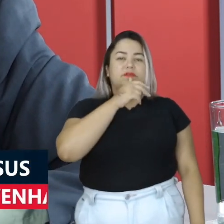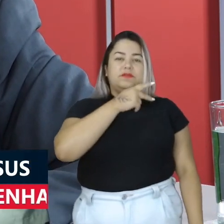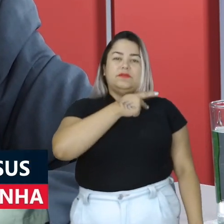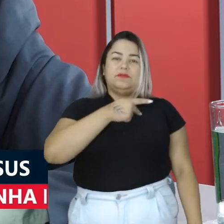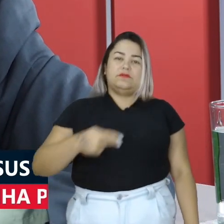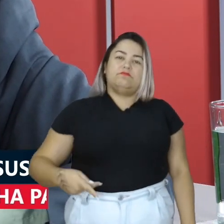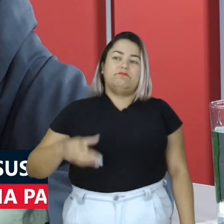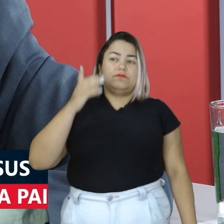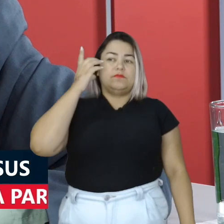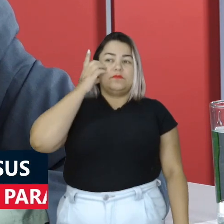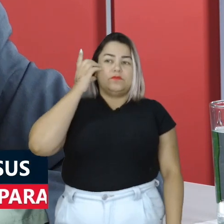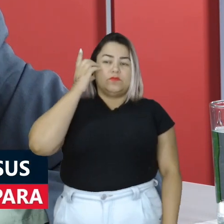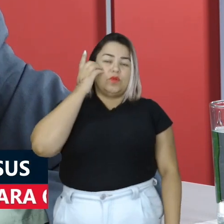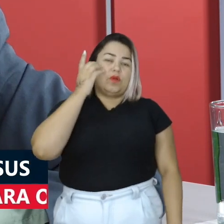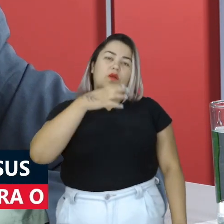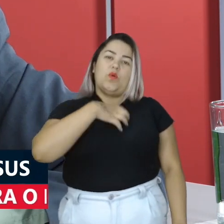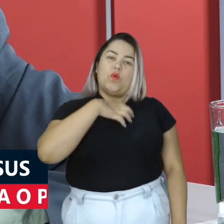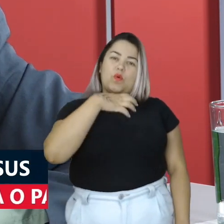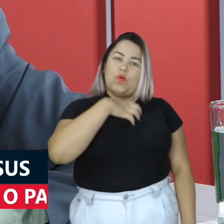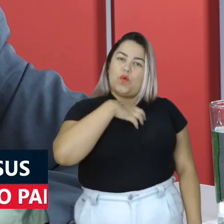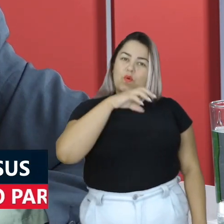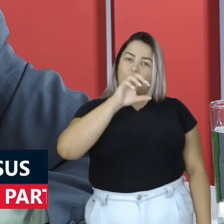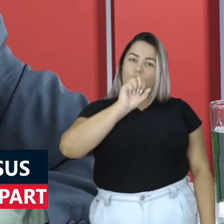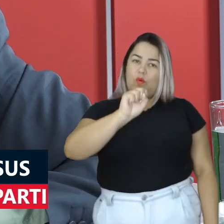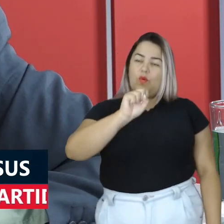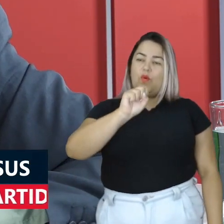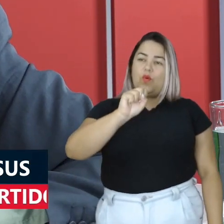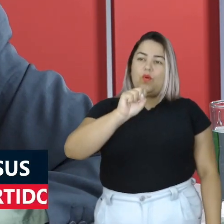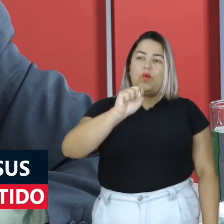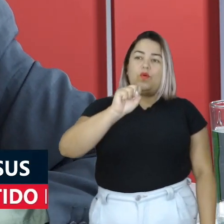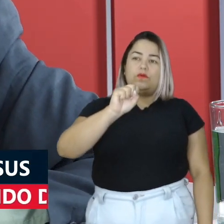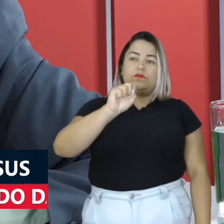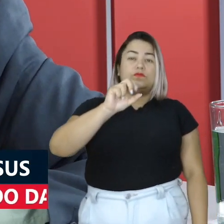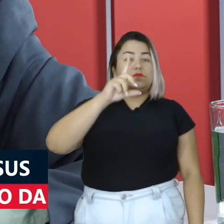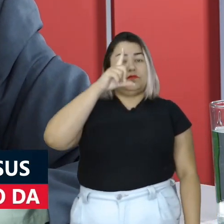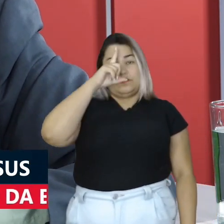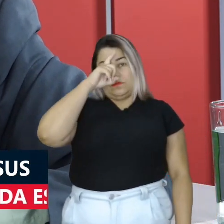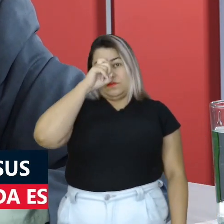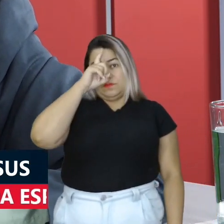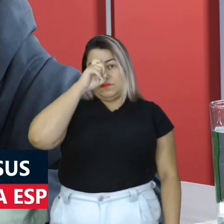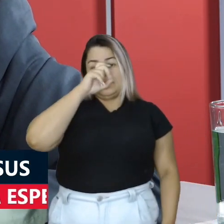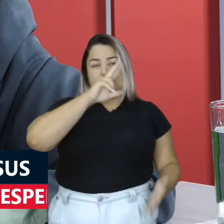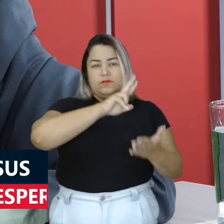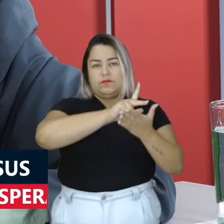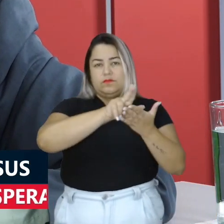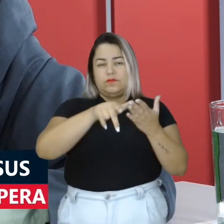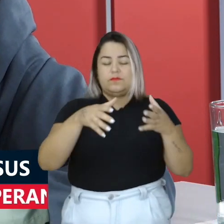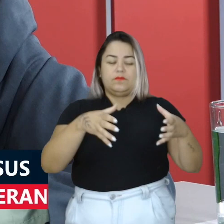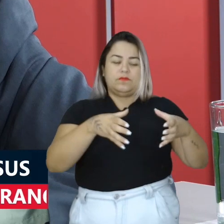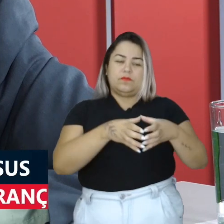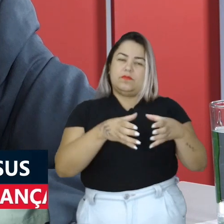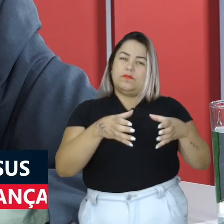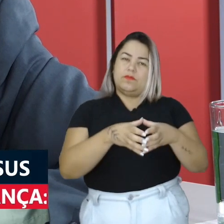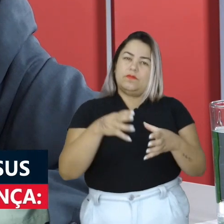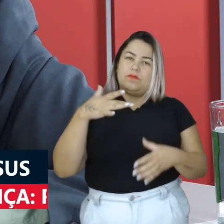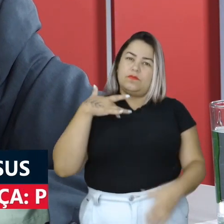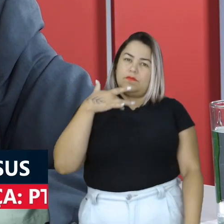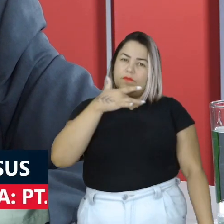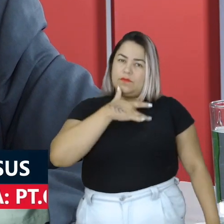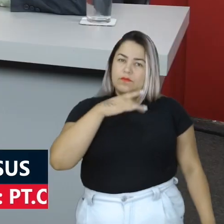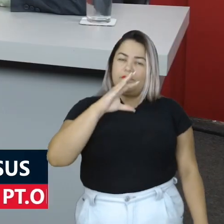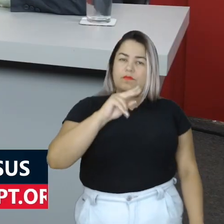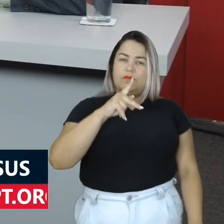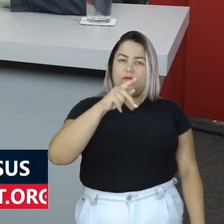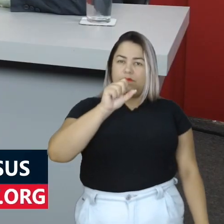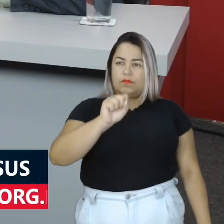No nosso caso, na Bahia, 8 hospitais, Amanda, 8 hospitais. E várias equipes de família, a CAP, SAMU.